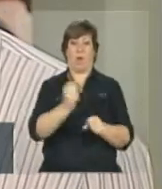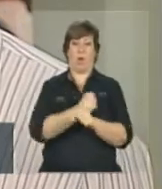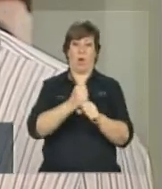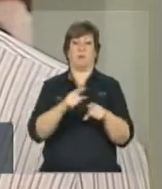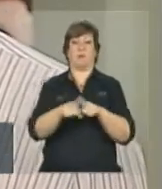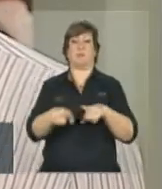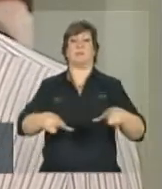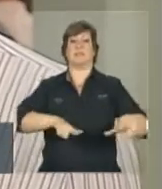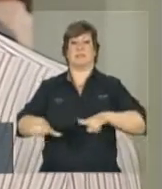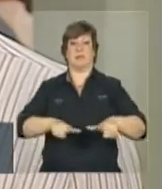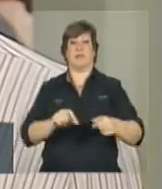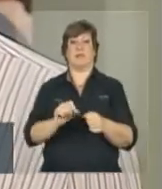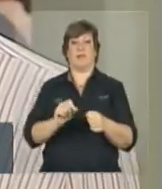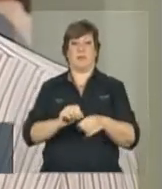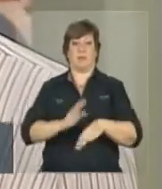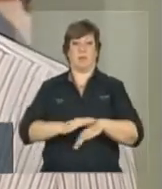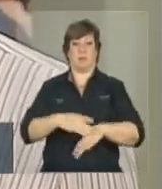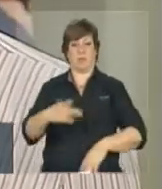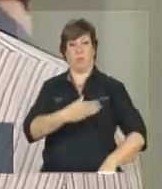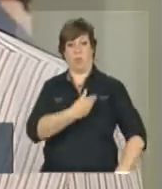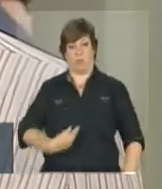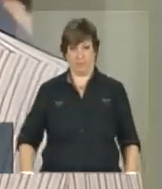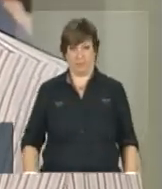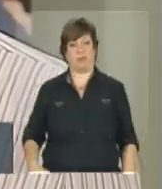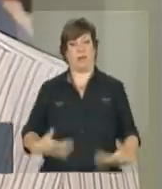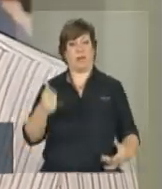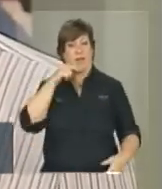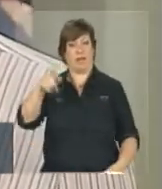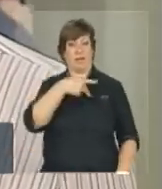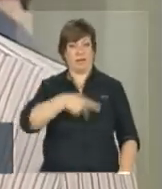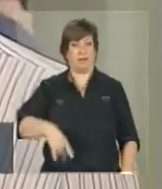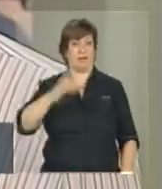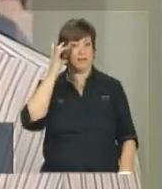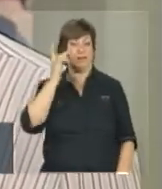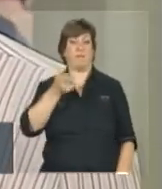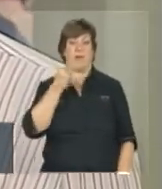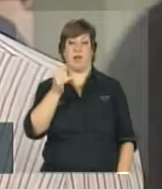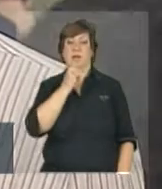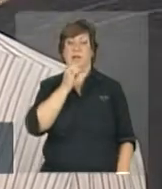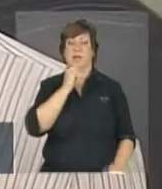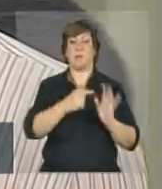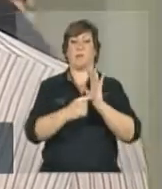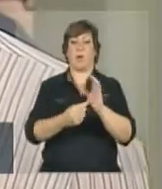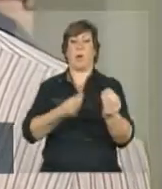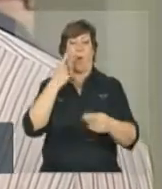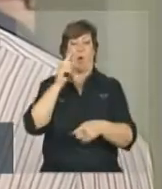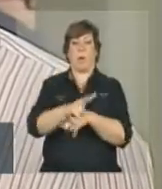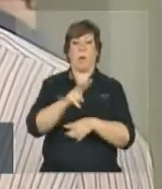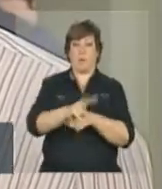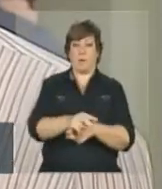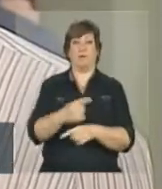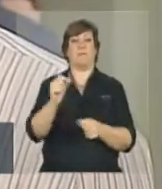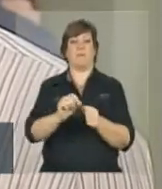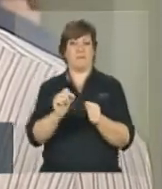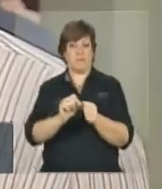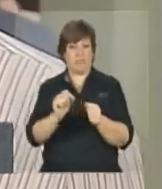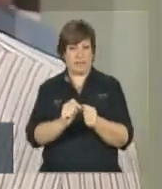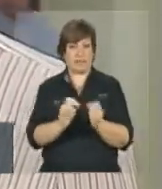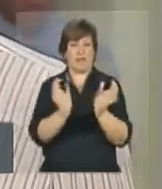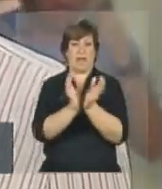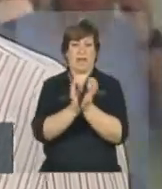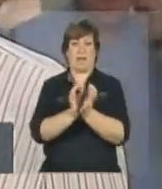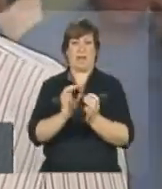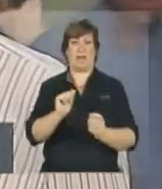quanto dos serviços executados pelo governo, né? E ela deu como exemplo o acompanhamento que é feito na área